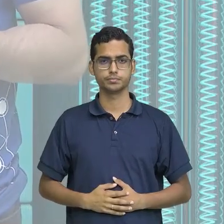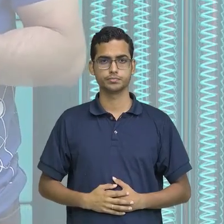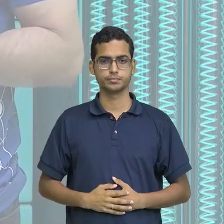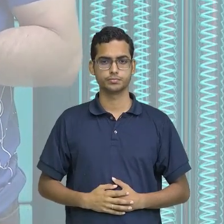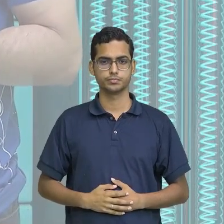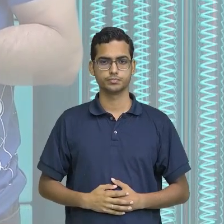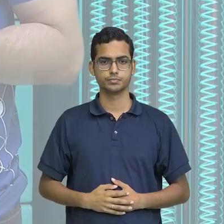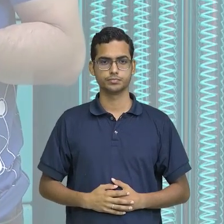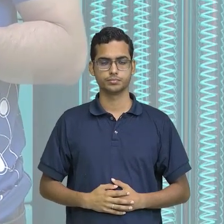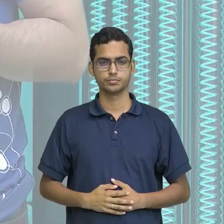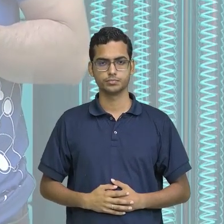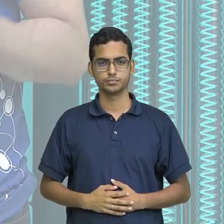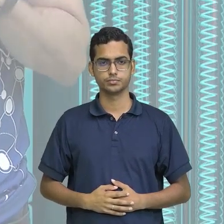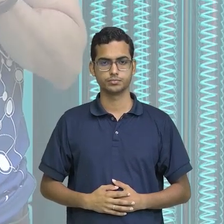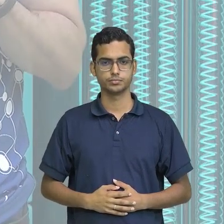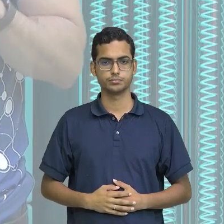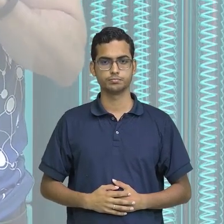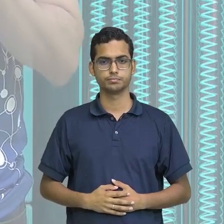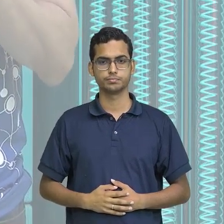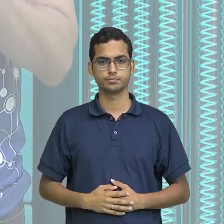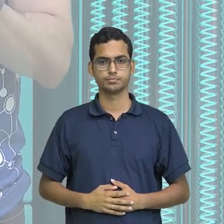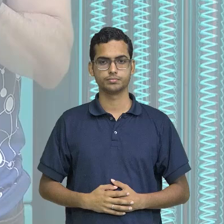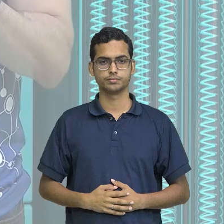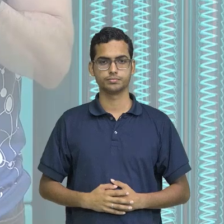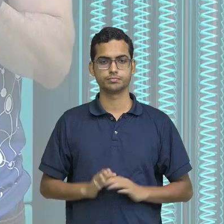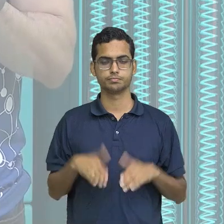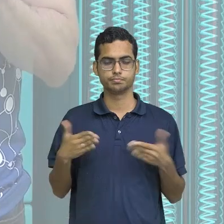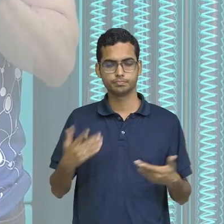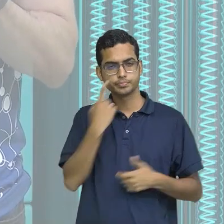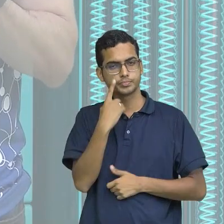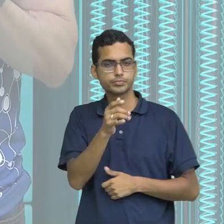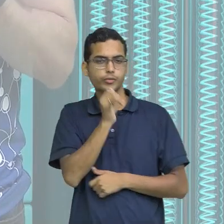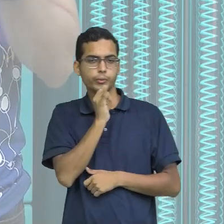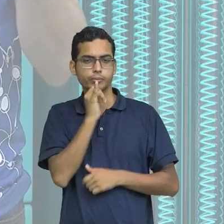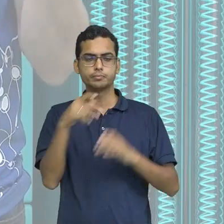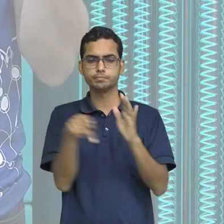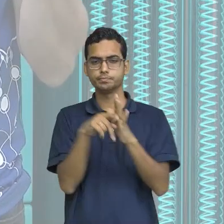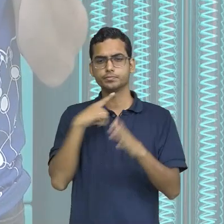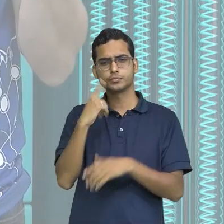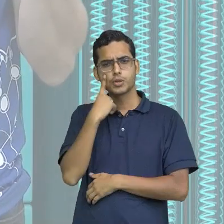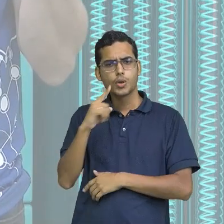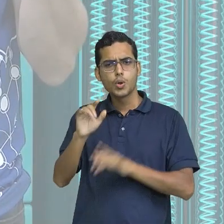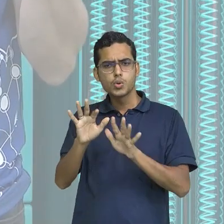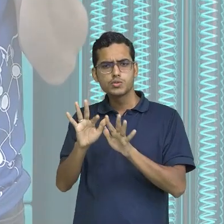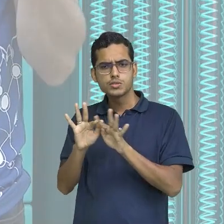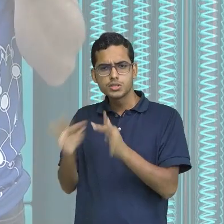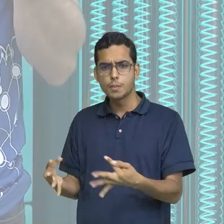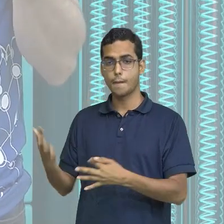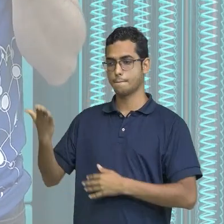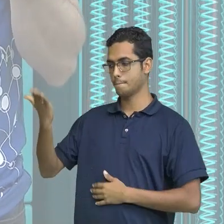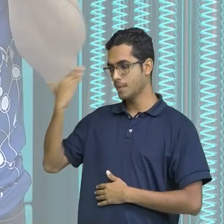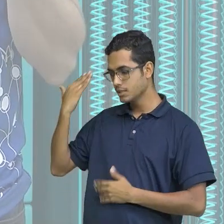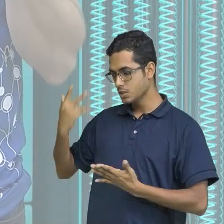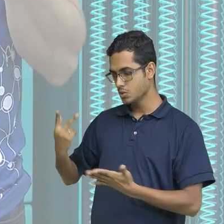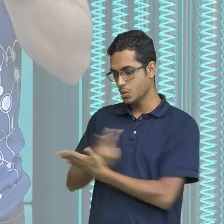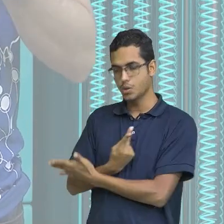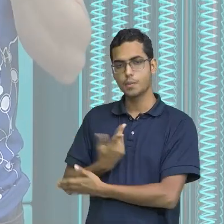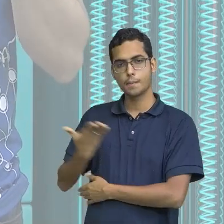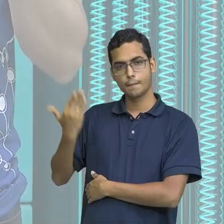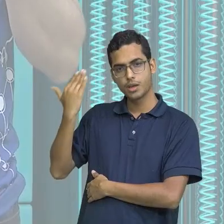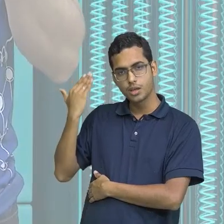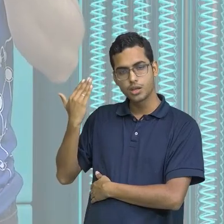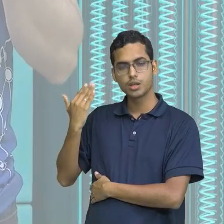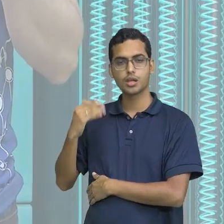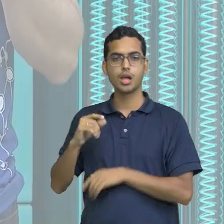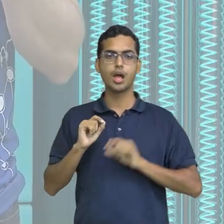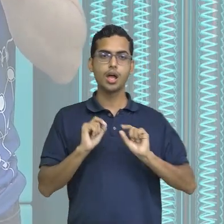orações que estão no Past Continuous, tá bom? Então, quando eu falo de Simple Past, estou falando de uma ação que já aconteceu. Past Continuous normalmente é uma